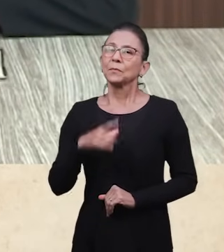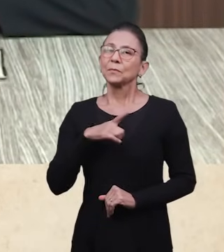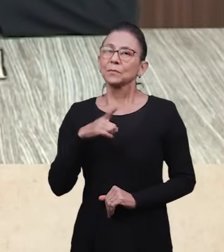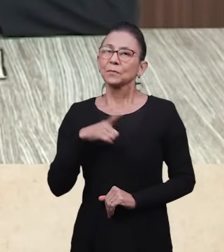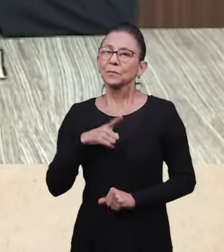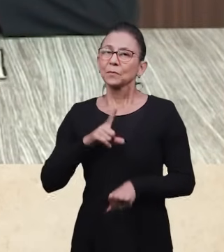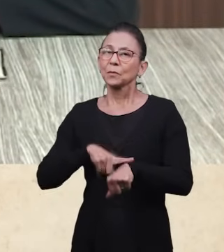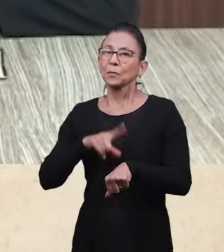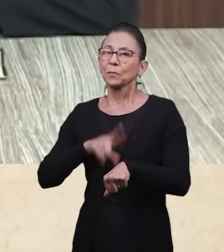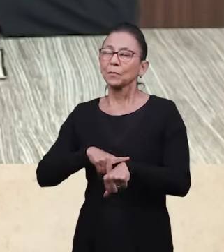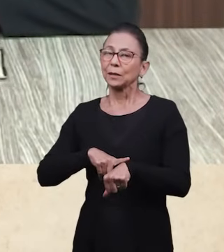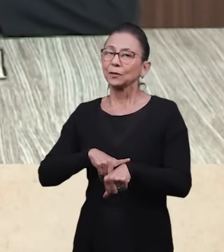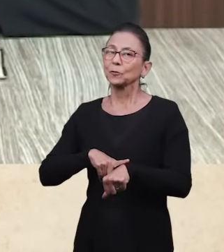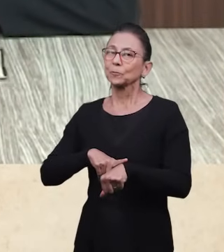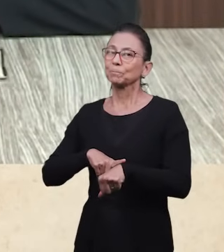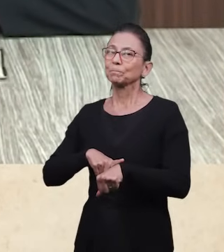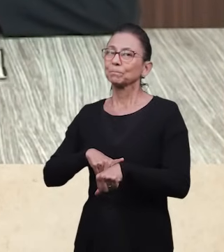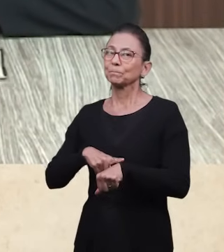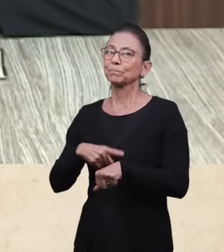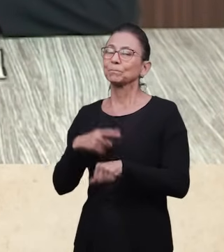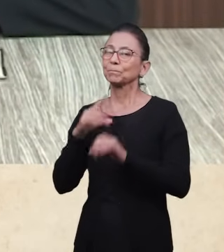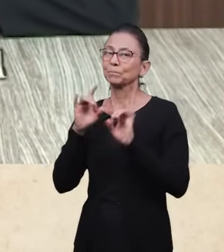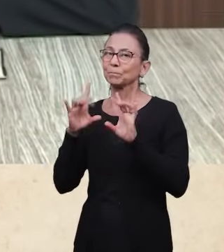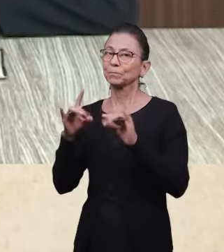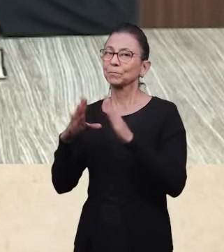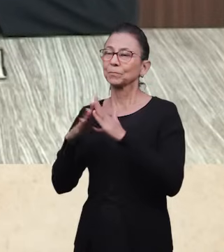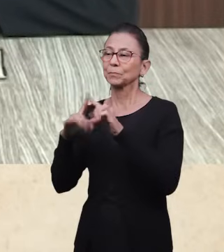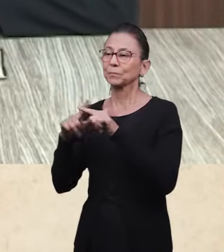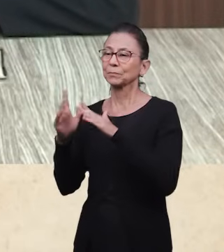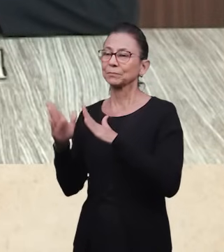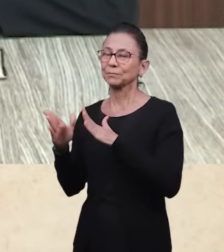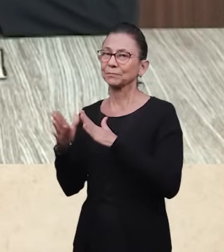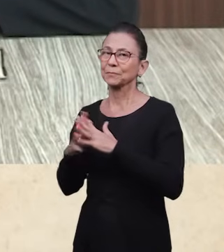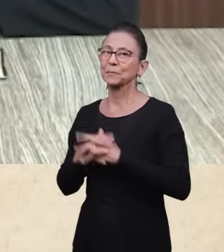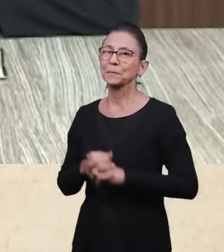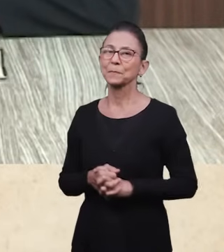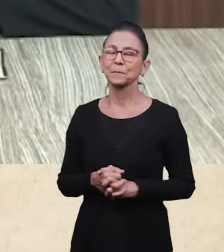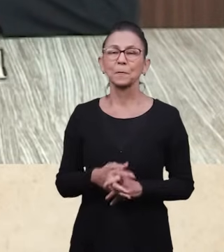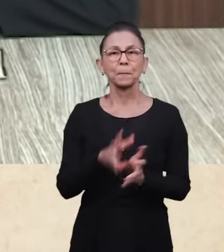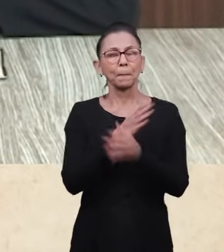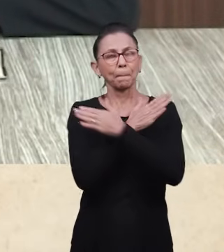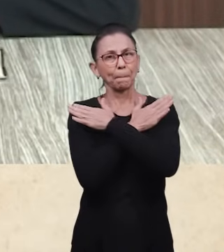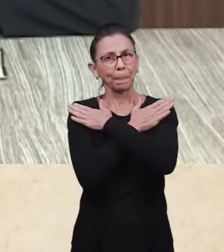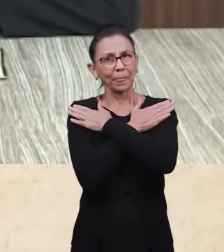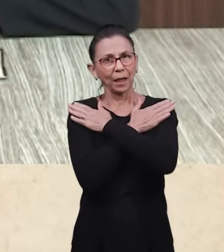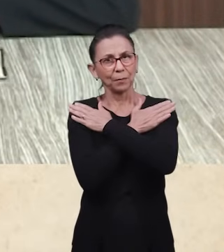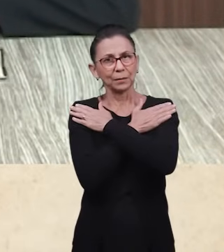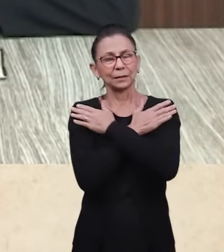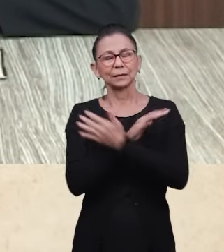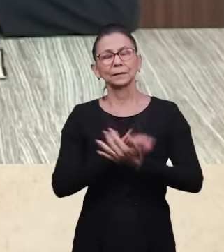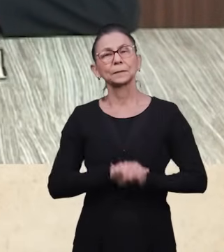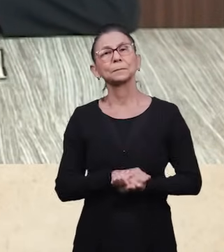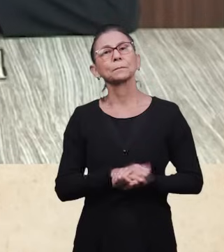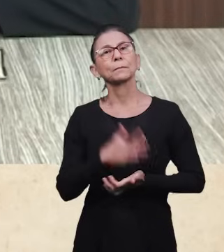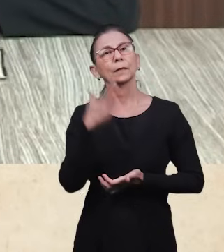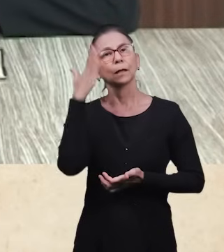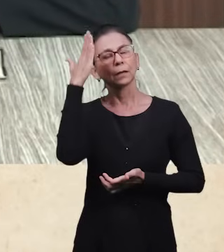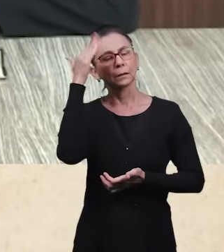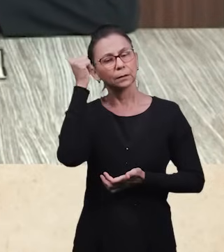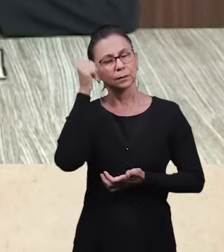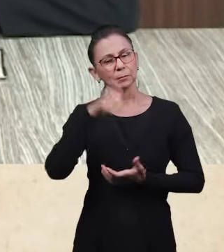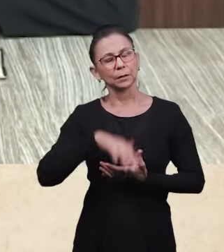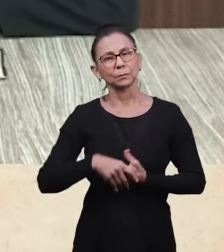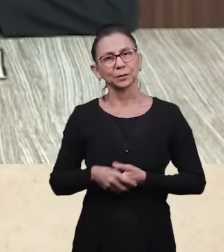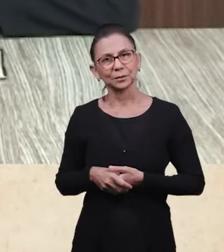decisiva na vida da igreja. Então, meus queridos, deixamos aqui o nosso abraço a você, porque nós